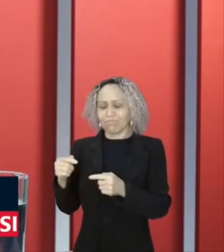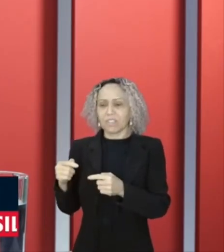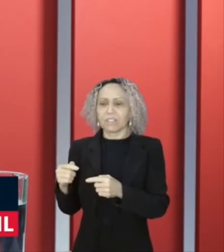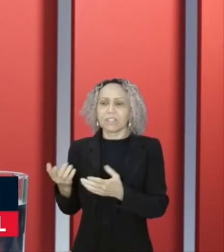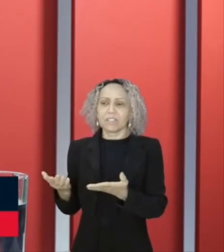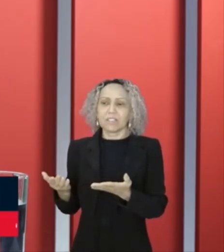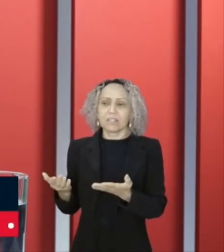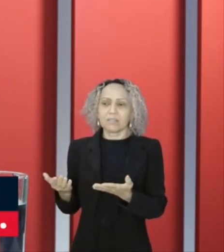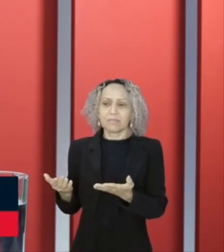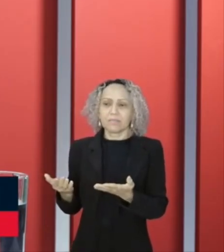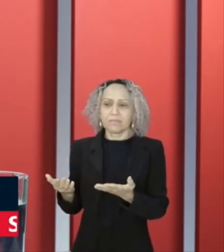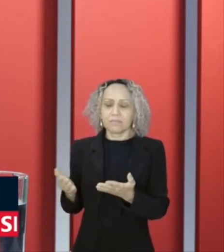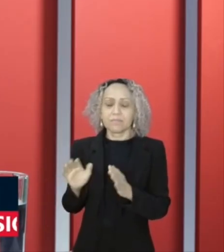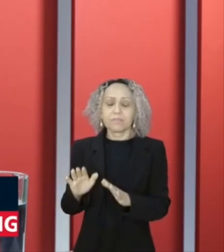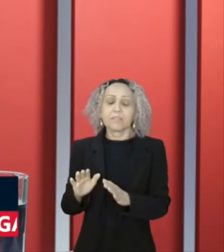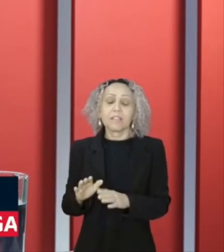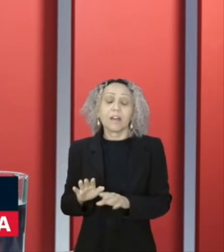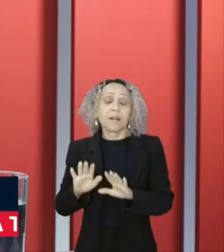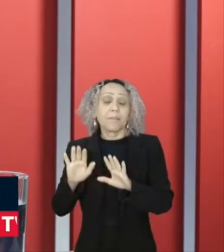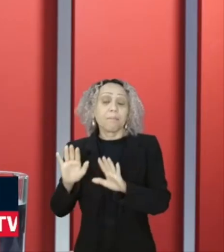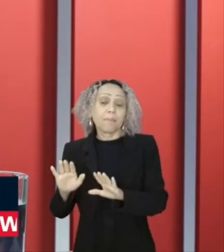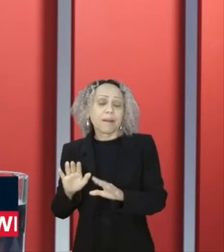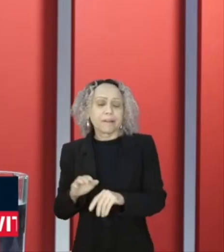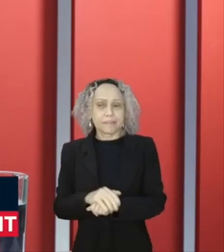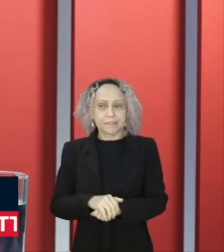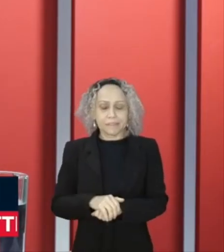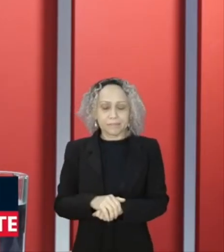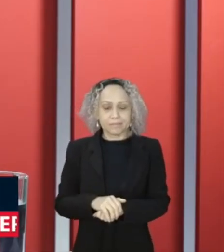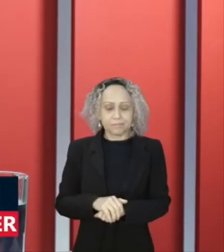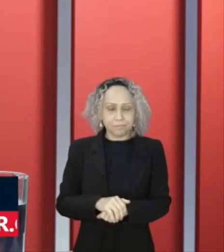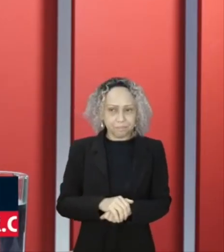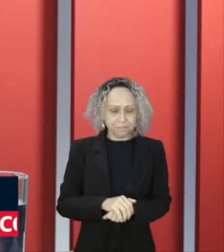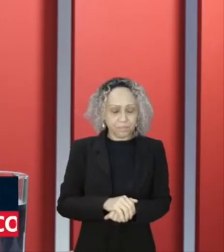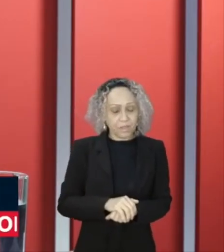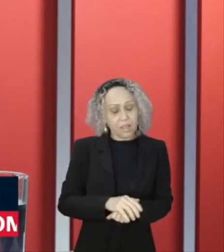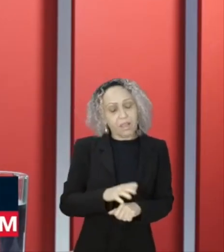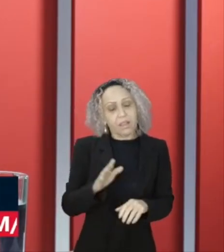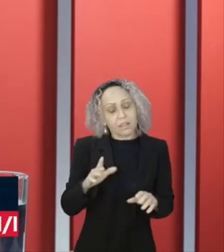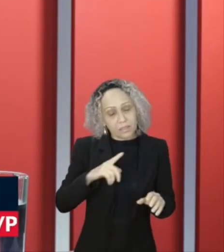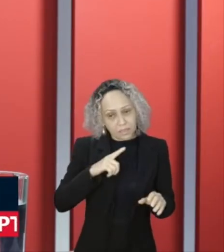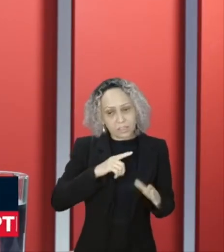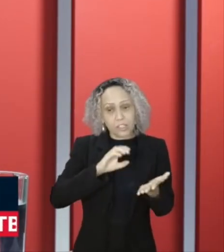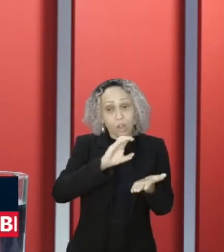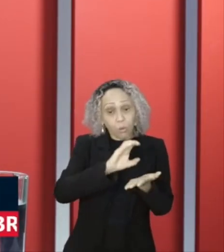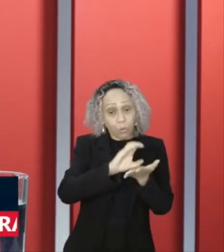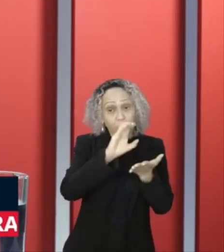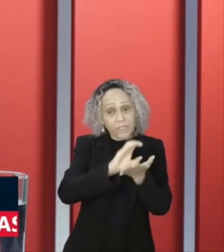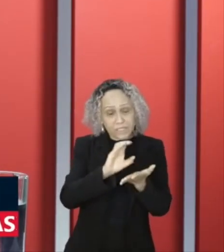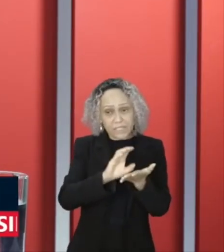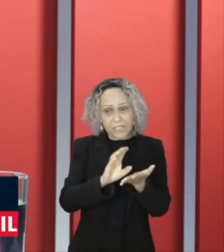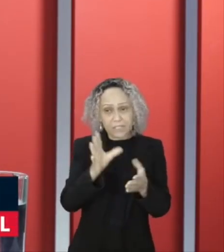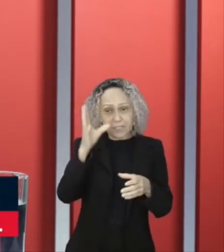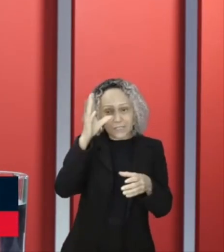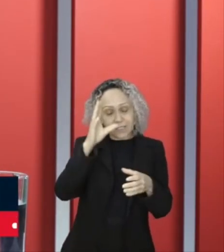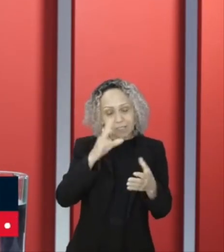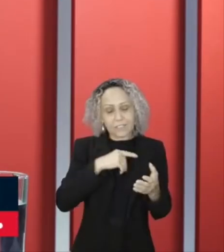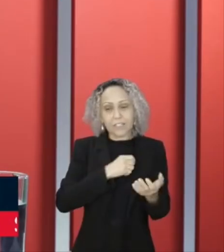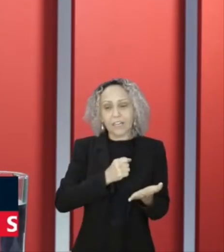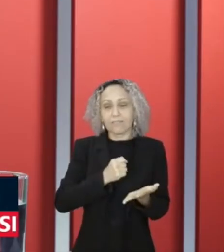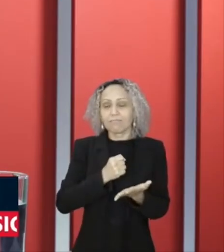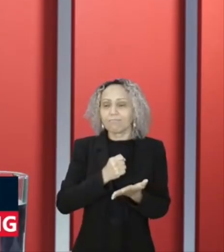que garantiu o funcionamento daqueles conselhos que estavam respaldados e previstos ou na Constituição ou em